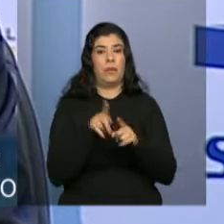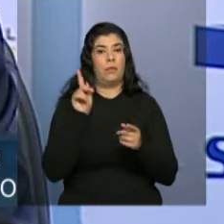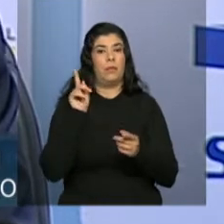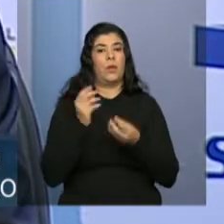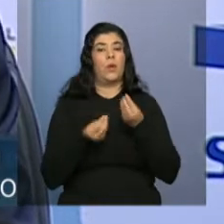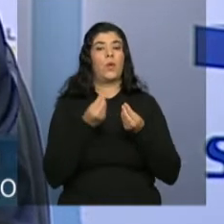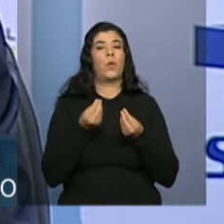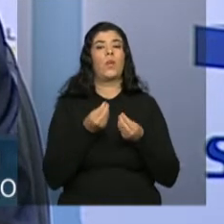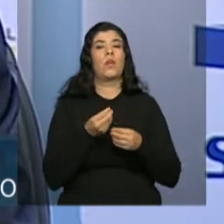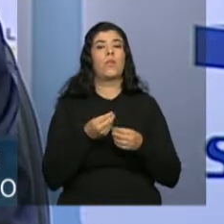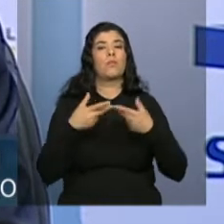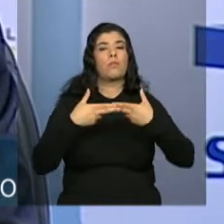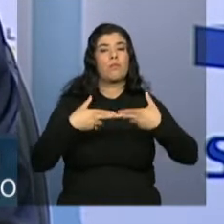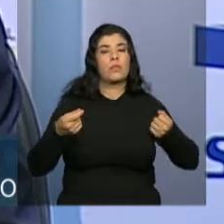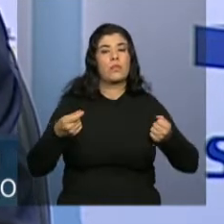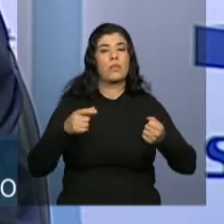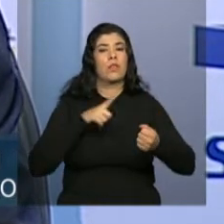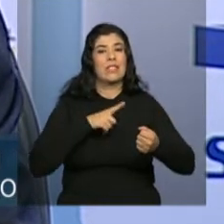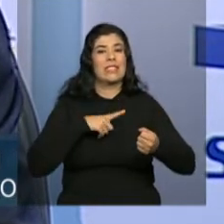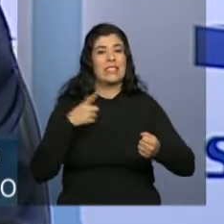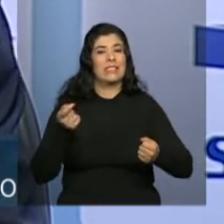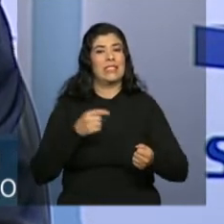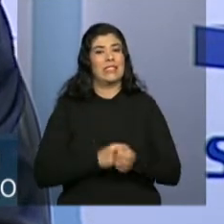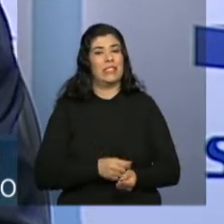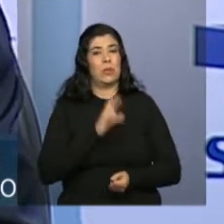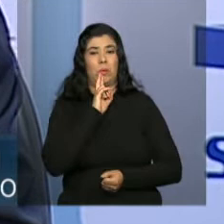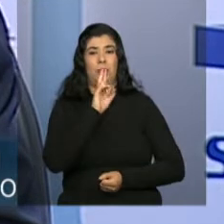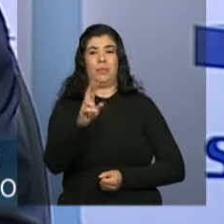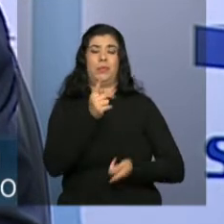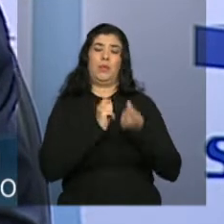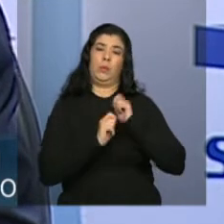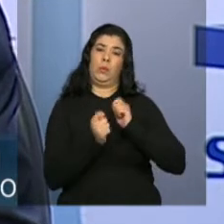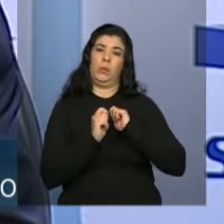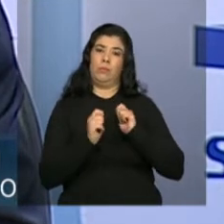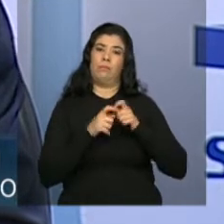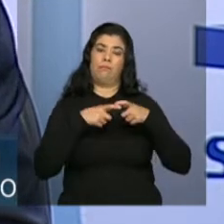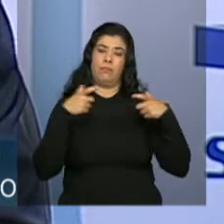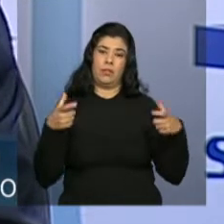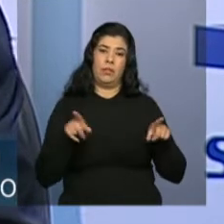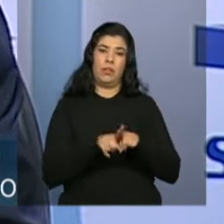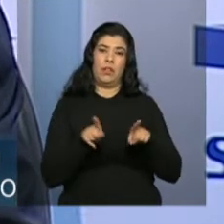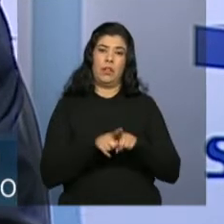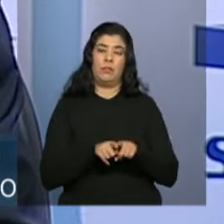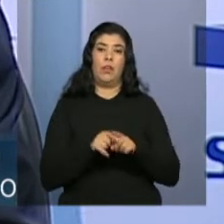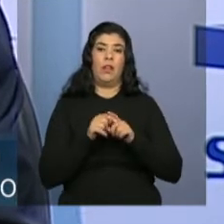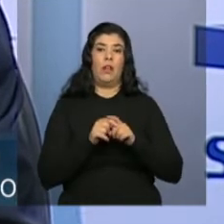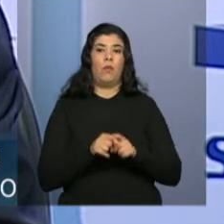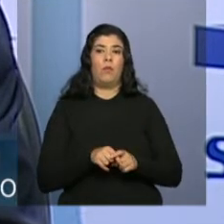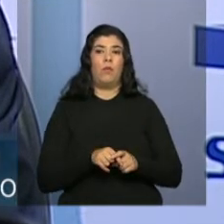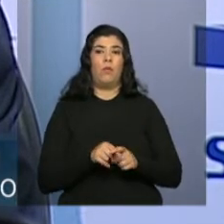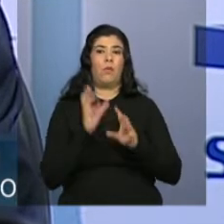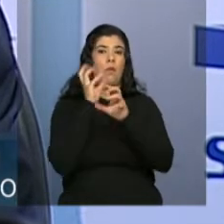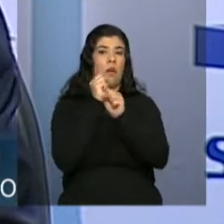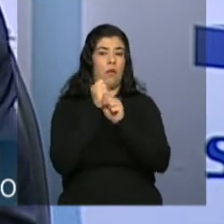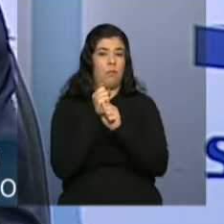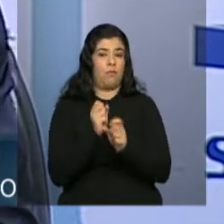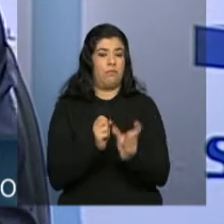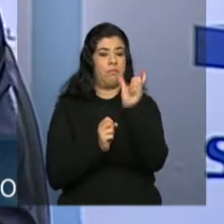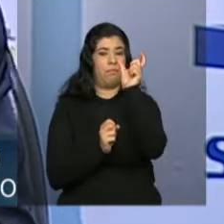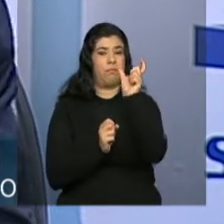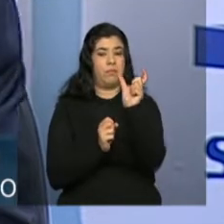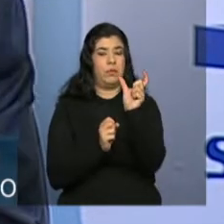de fiz fatores que tem um impacto econômico muito grande a forma foi simplificada né foram utilizados em novos parâmetros